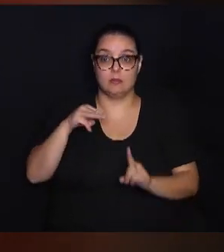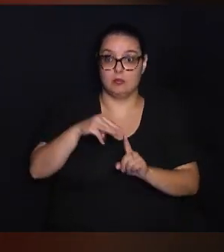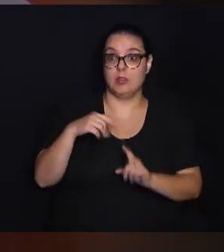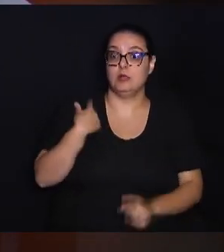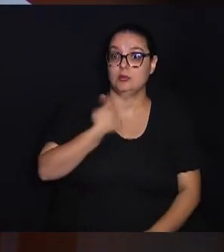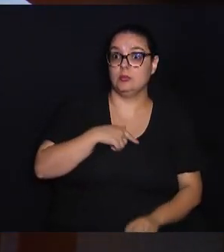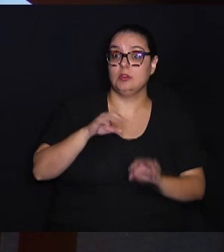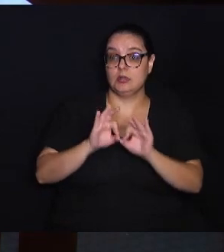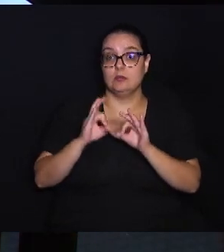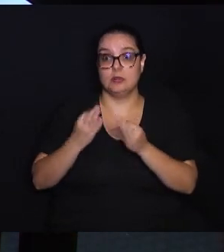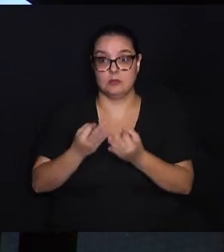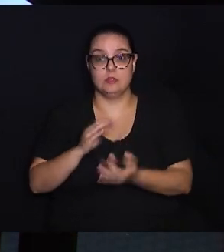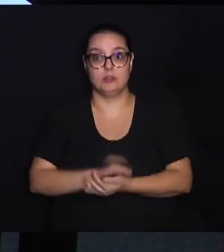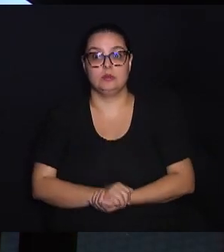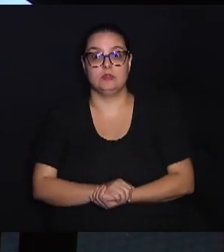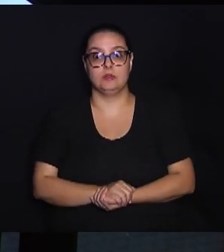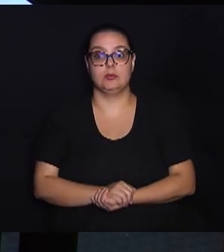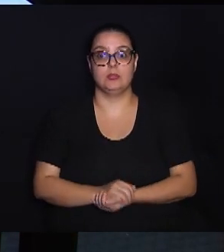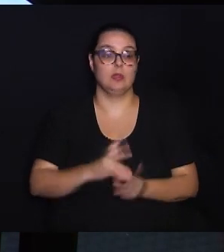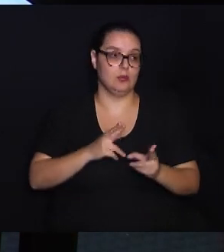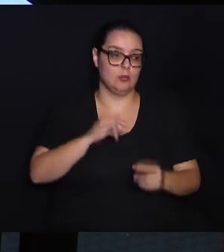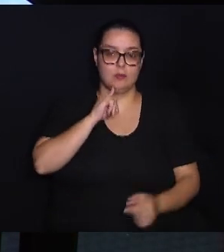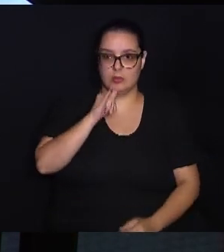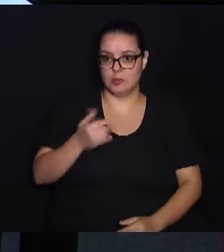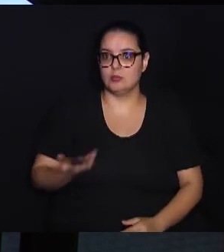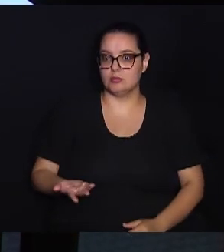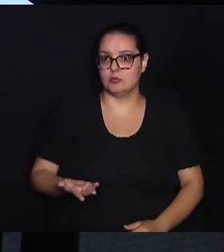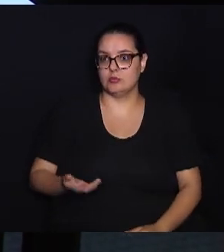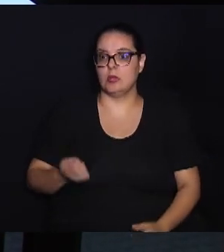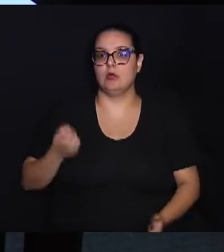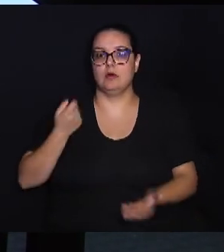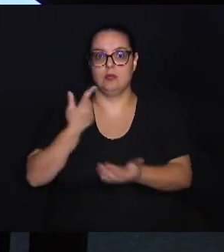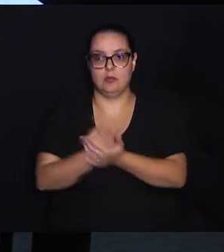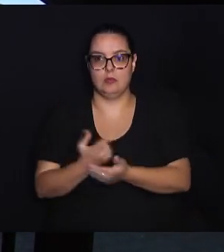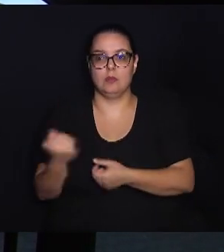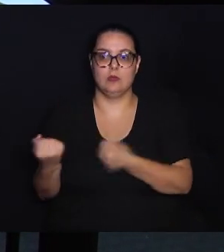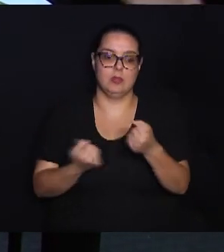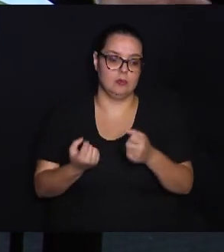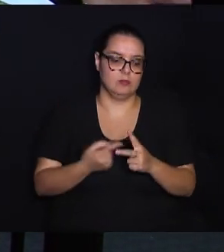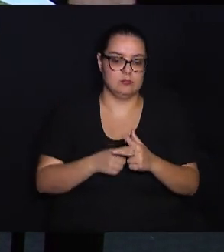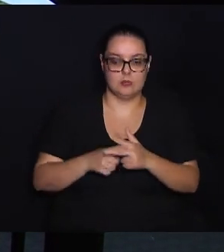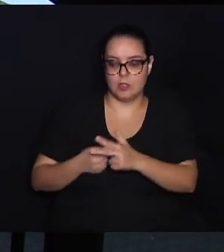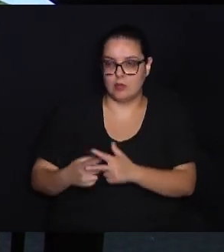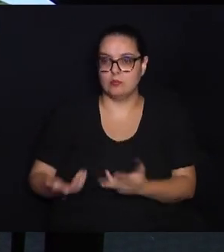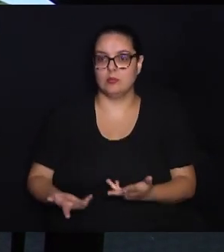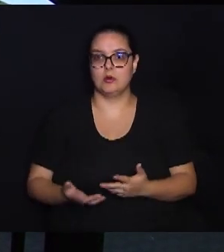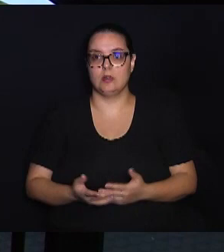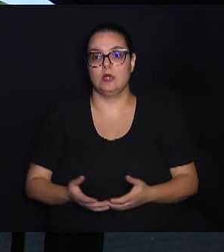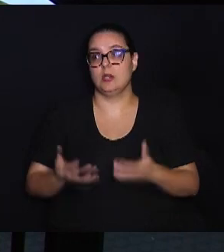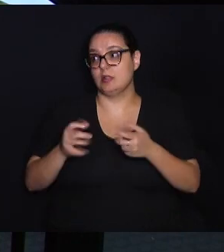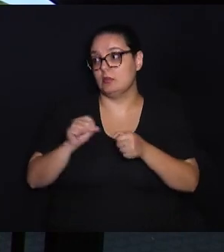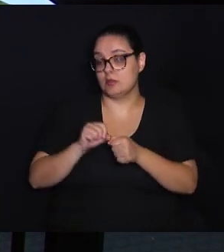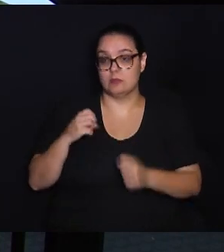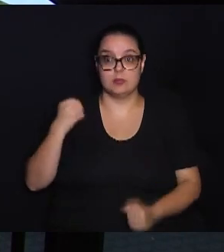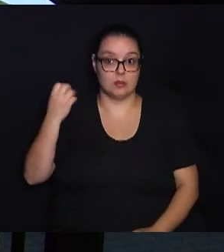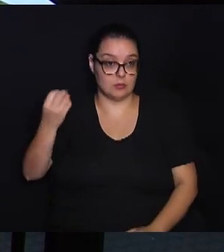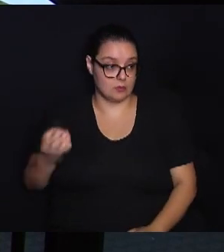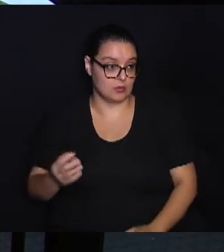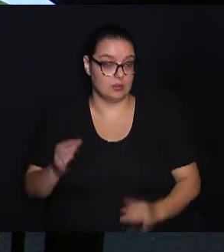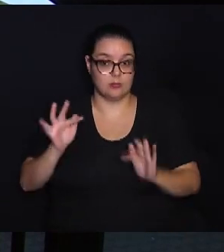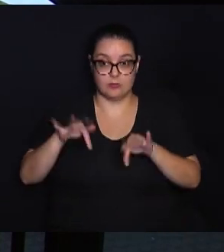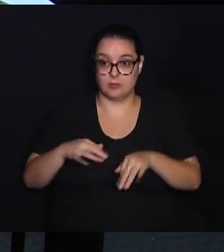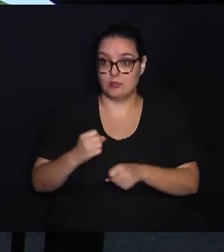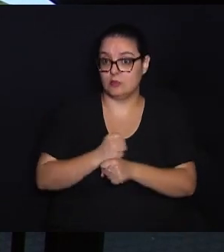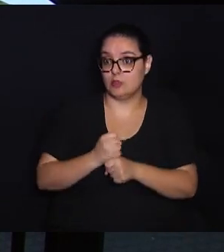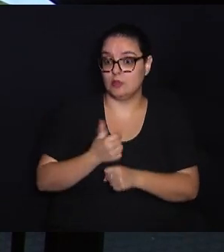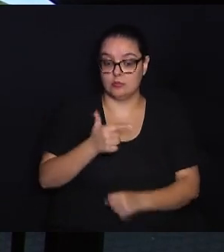aqui na nossa família a serem atingidas. Como eu disse, a gente vai trocar um carro, a gente vai fazer uma reforma, né, a gente quer fazer uma viagem no final